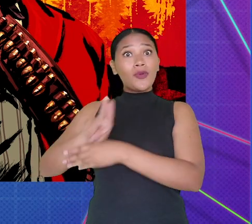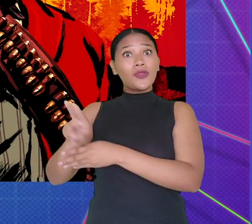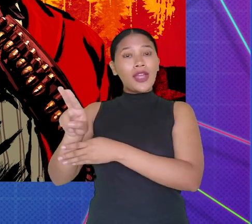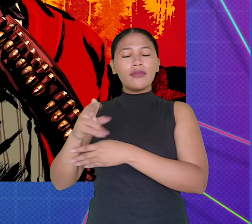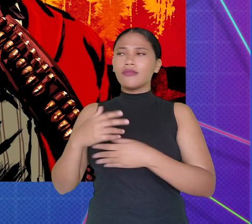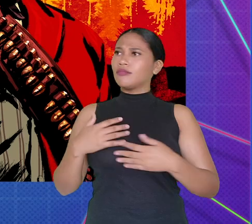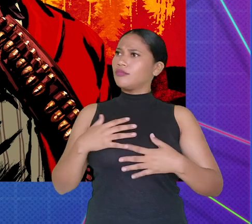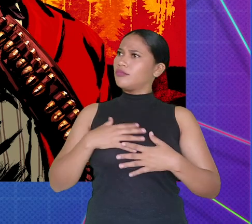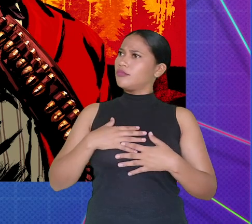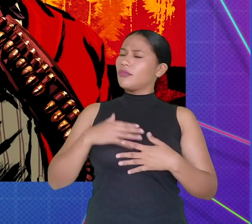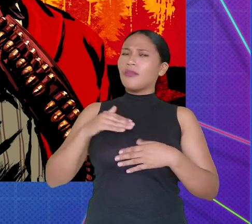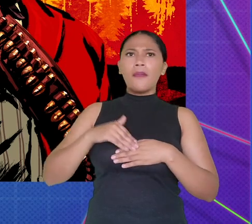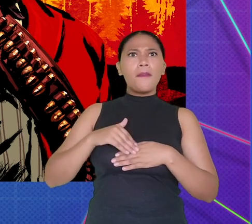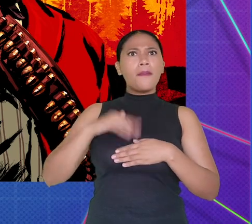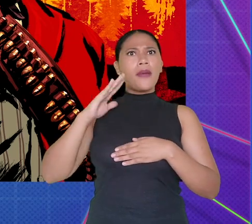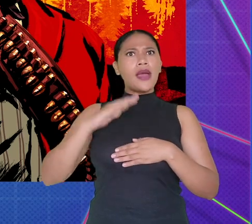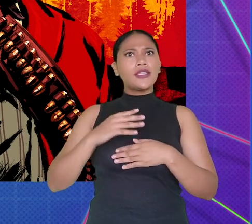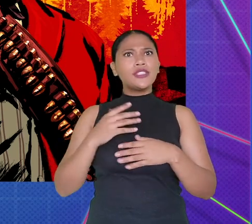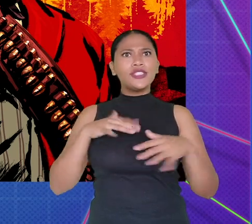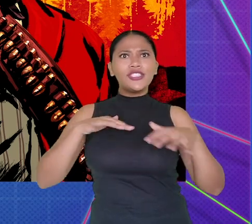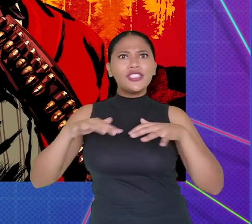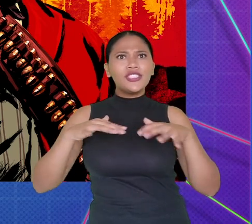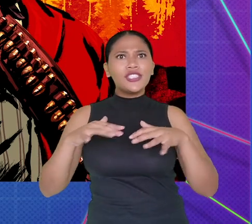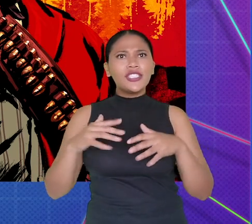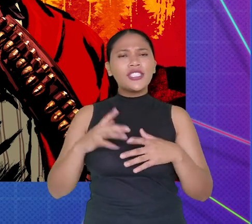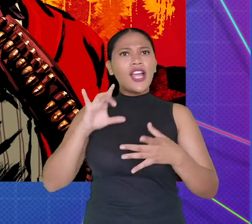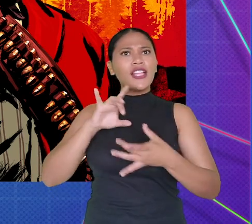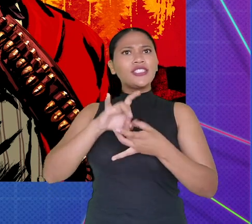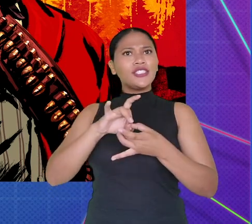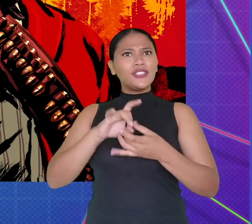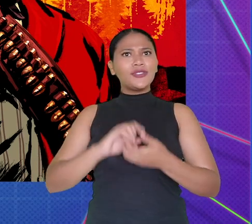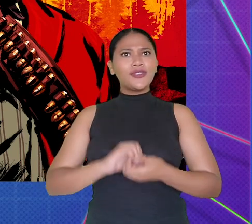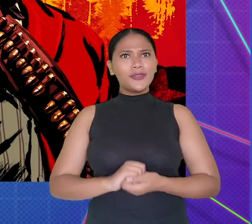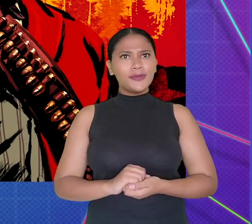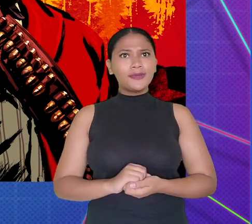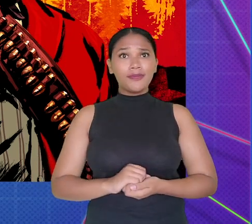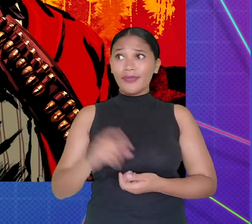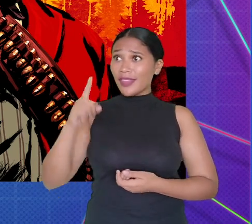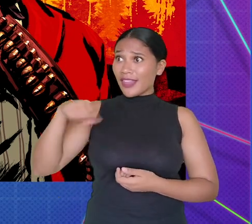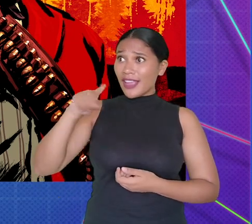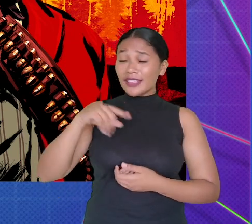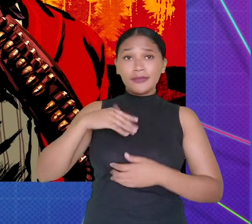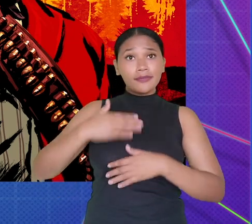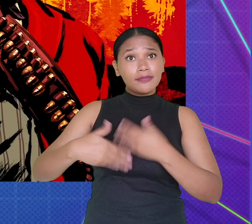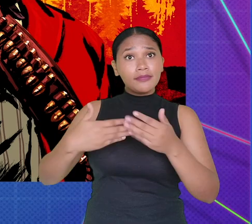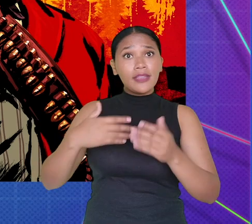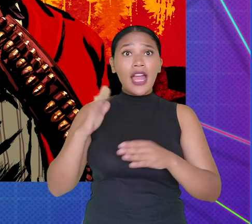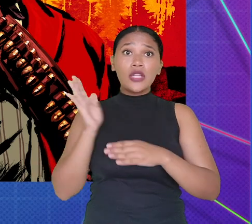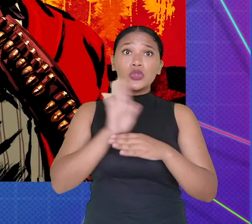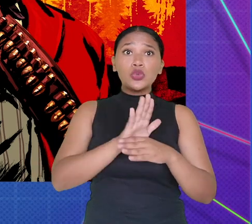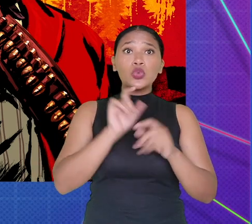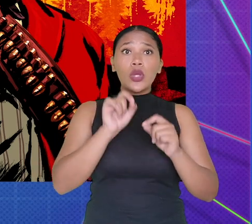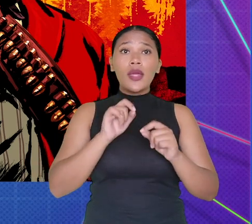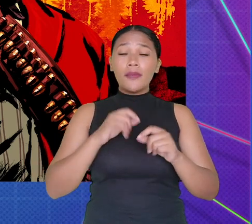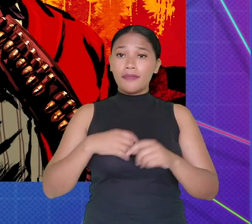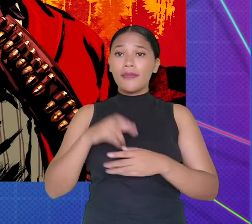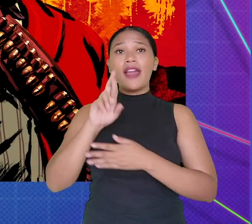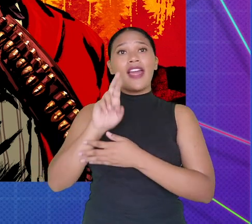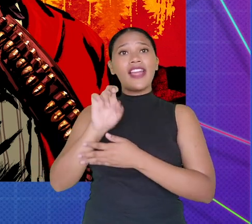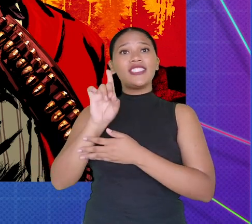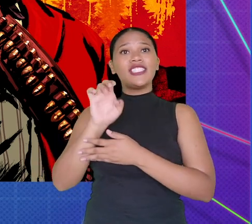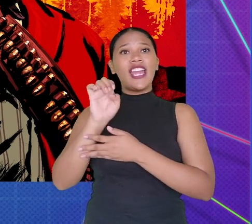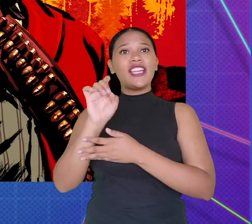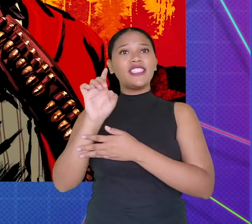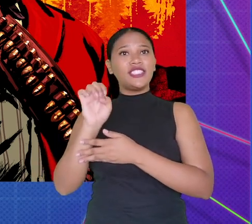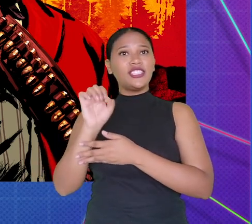pelos NPCs, o que torna o mundo do jogo muito mais dinâmico e interativo. Essas interações orgânicas ajudam a tornar